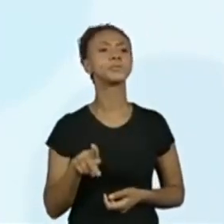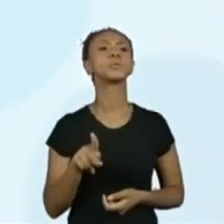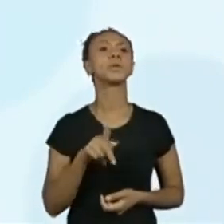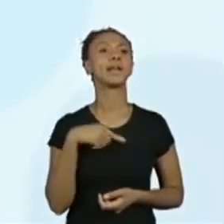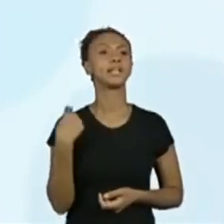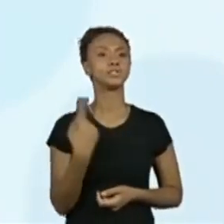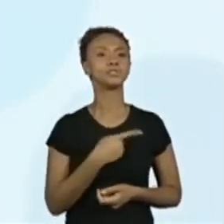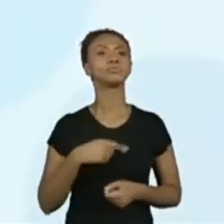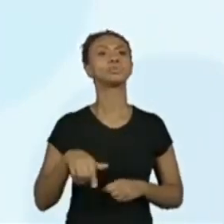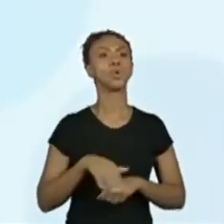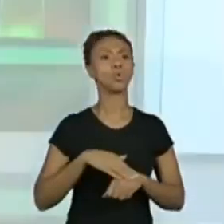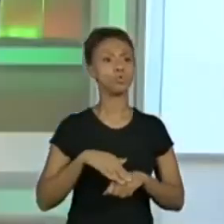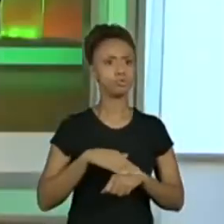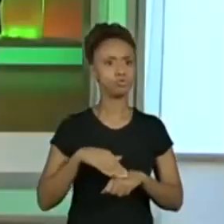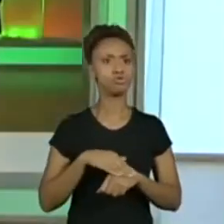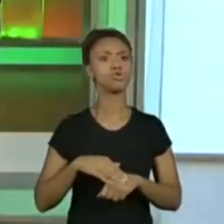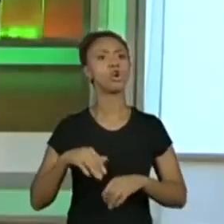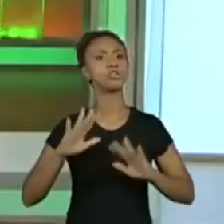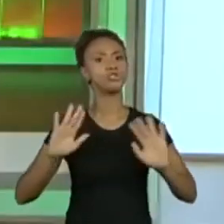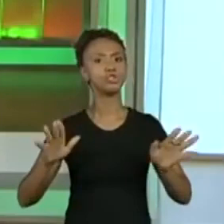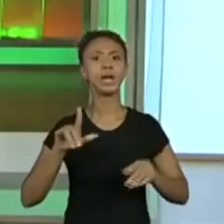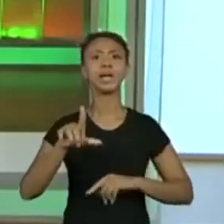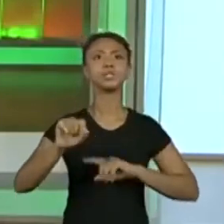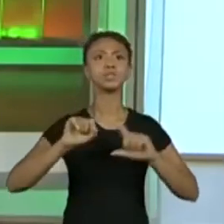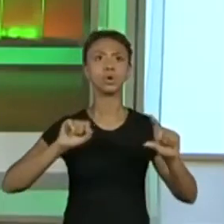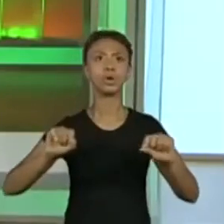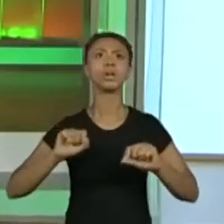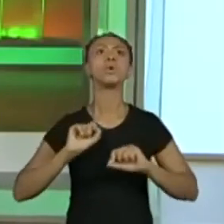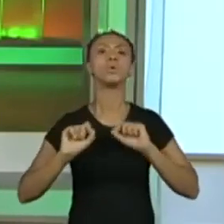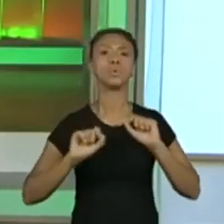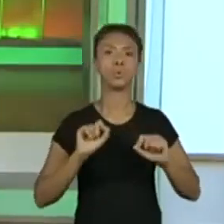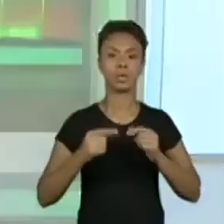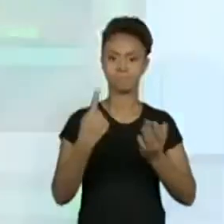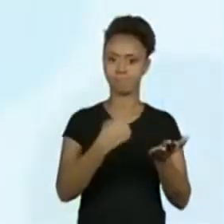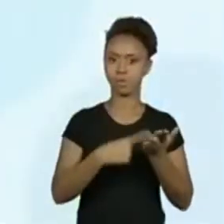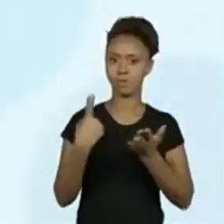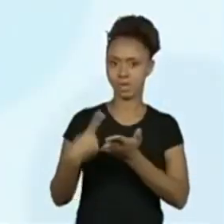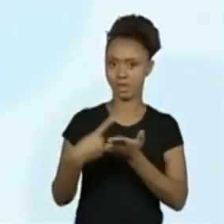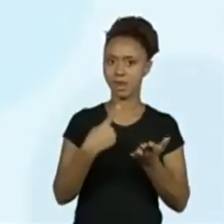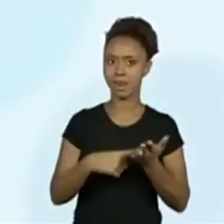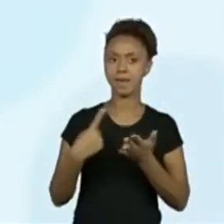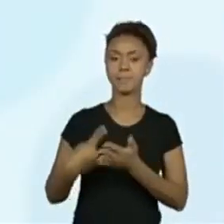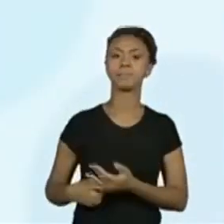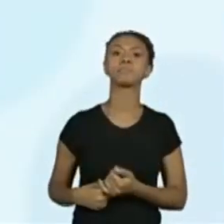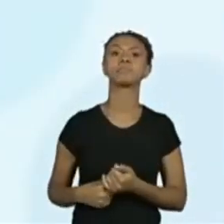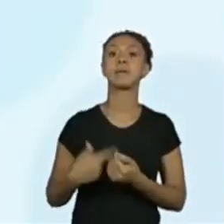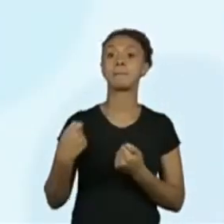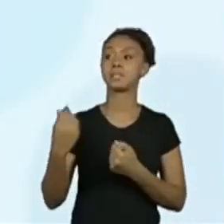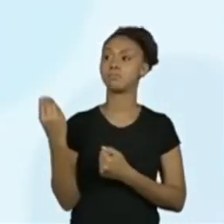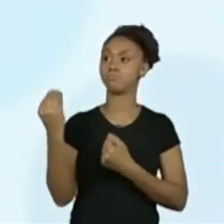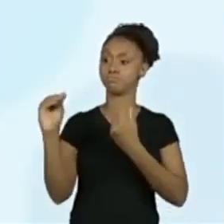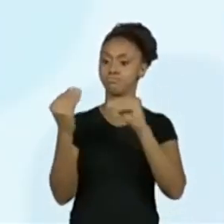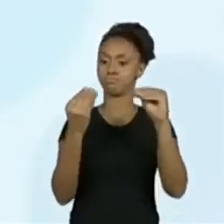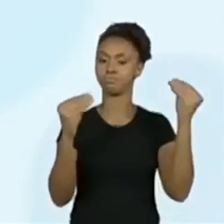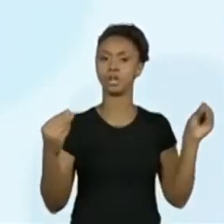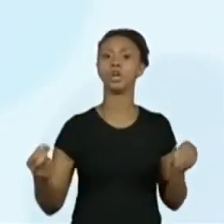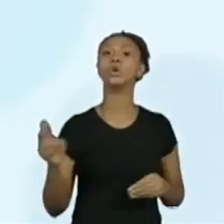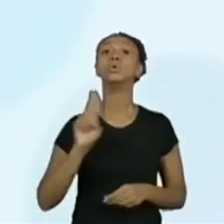gente escolheu que nós vamos usar o nome. Sim, a gente vai ter que pensar no nome. Lugar. No